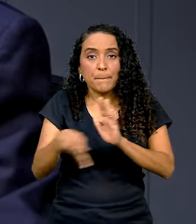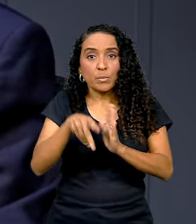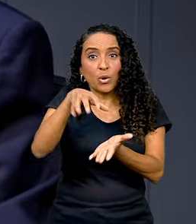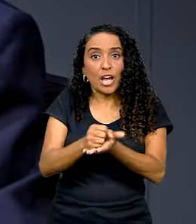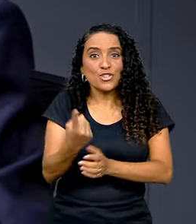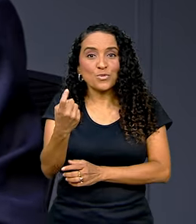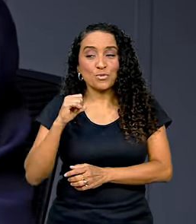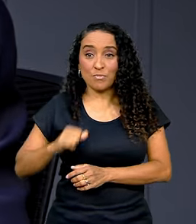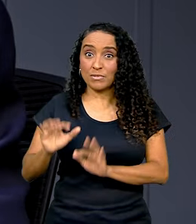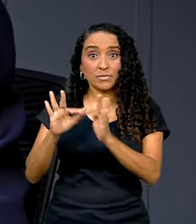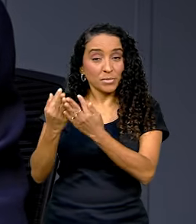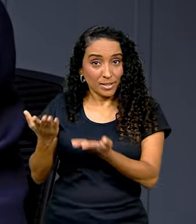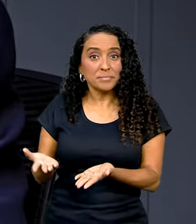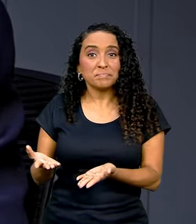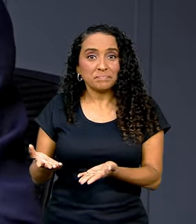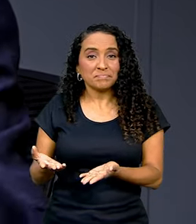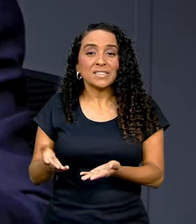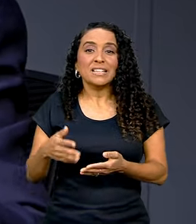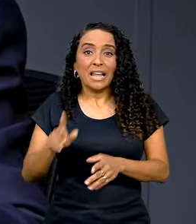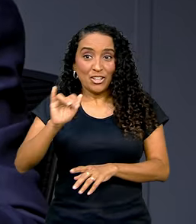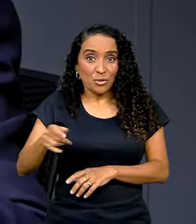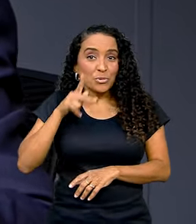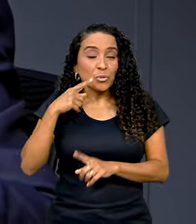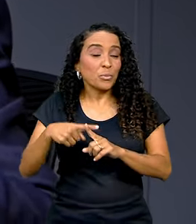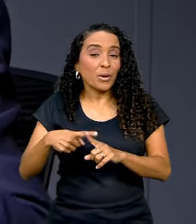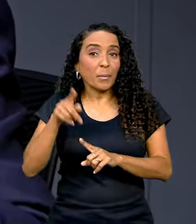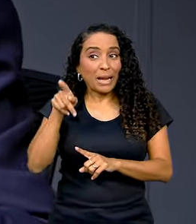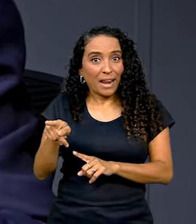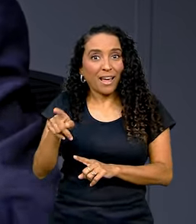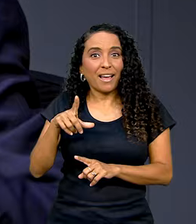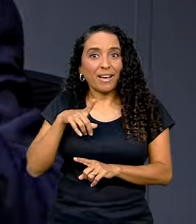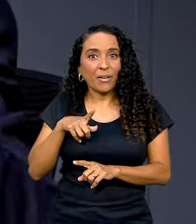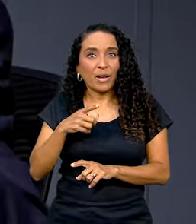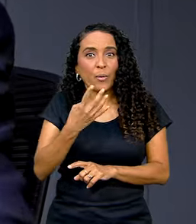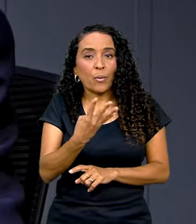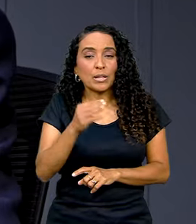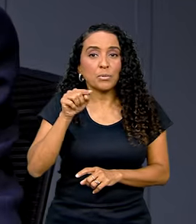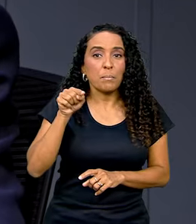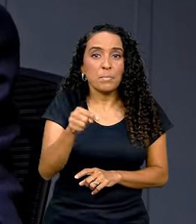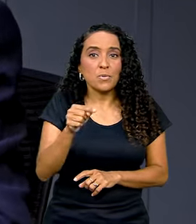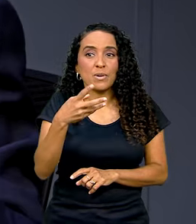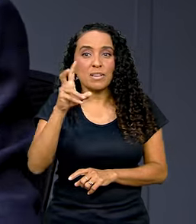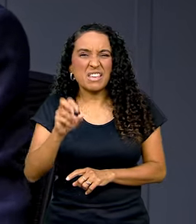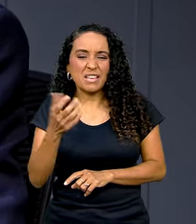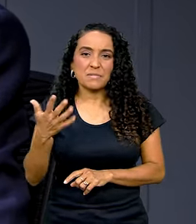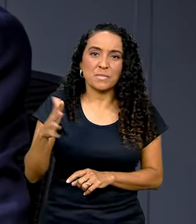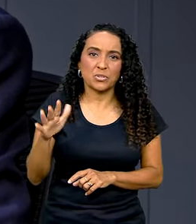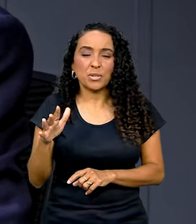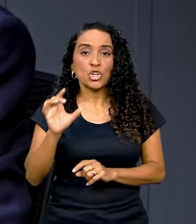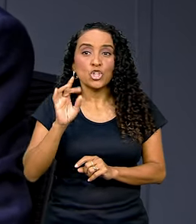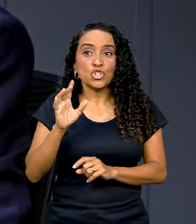são do cadastro único bolsa família né Aí foi em João Pessoa por quê Porque lá são 4.500